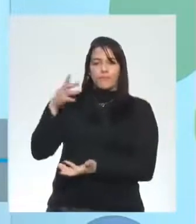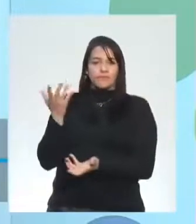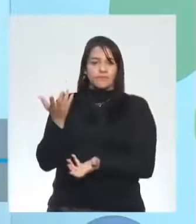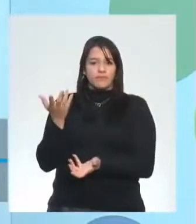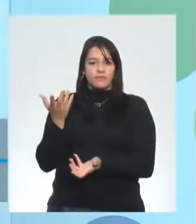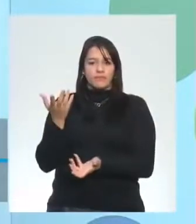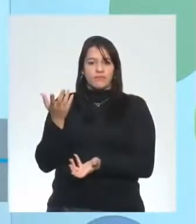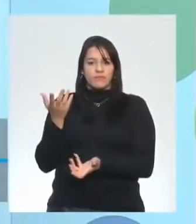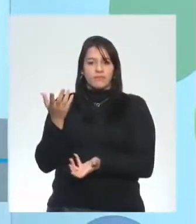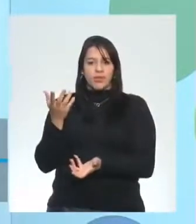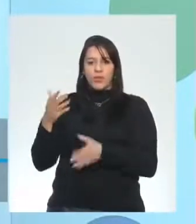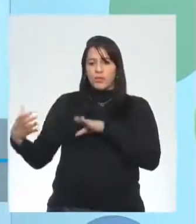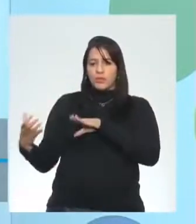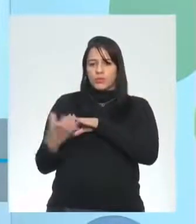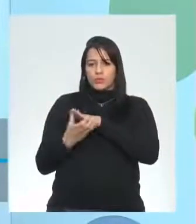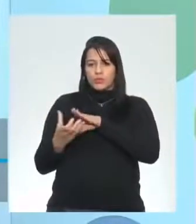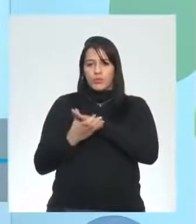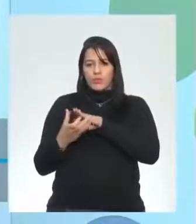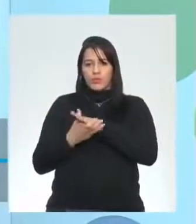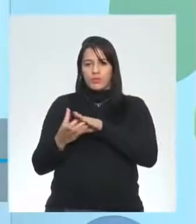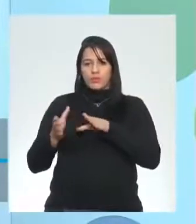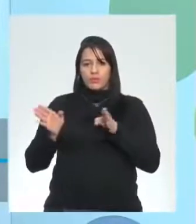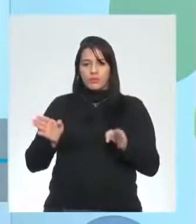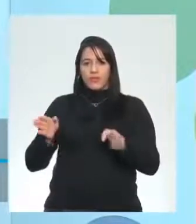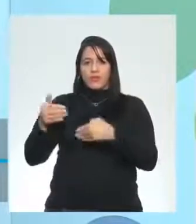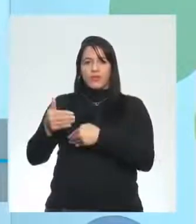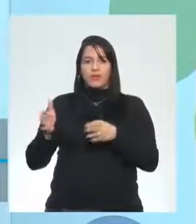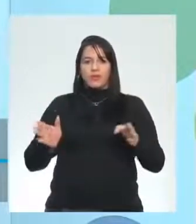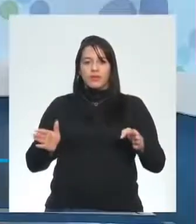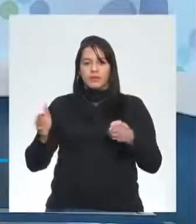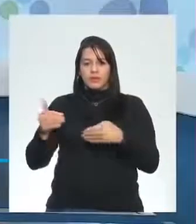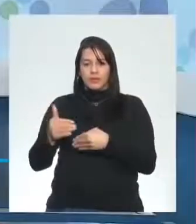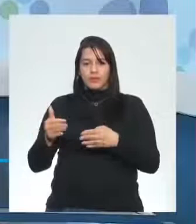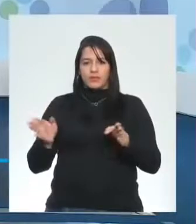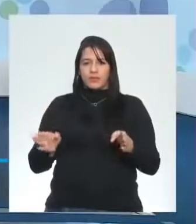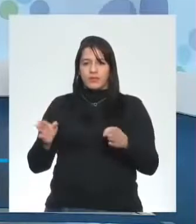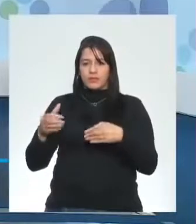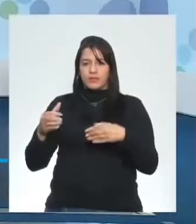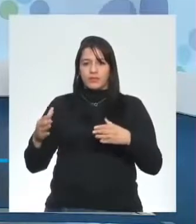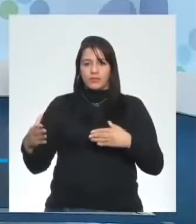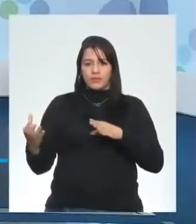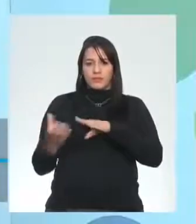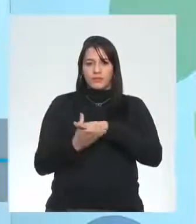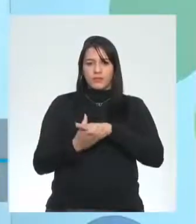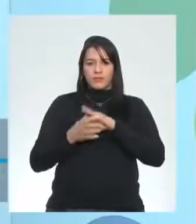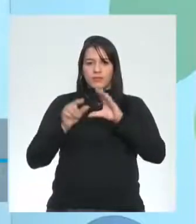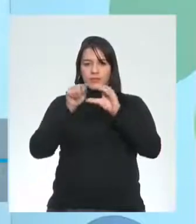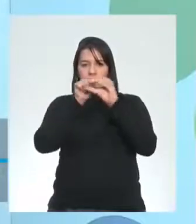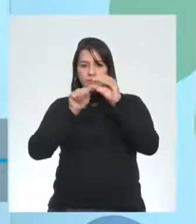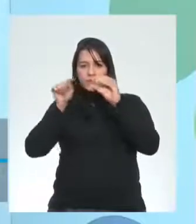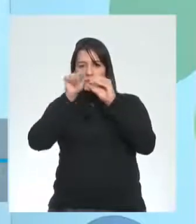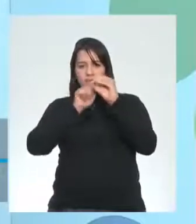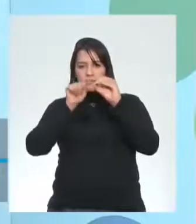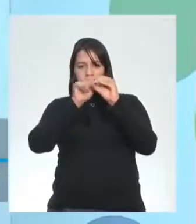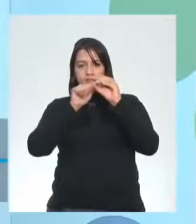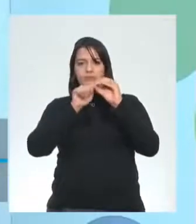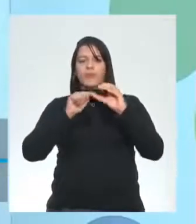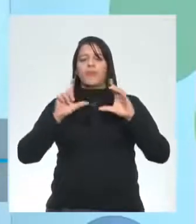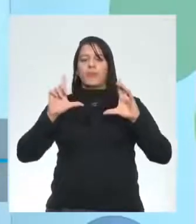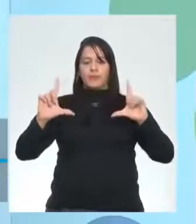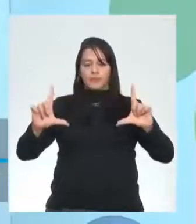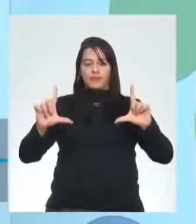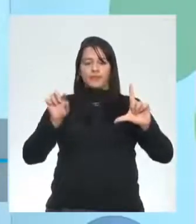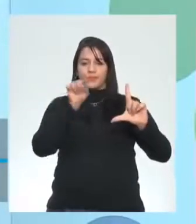de sapato, né? Pacote não, uma caixa de sapato, né? Pega uma caixa de sapato, faz um furinho e aí a gente faz um sistema